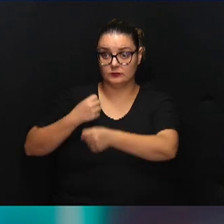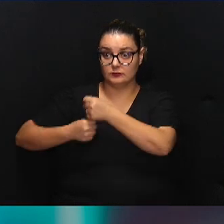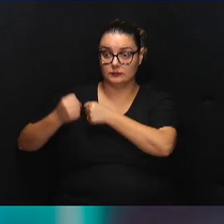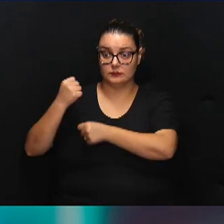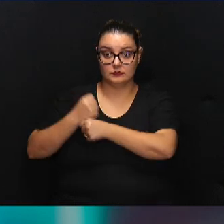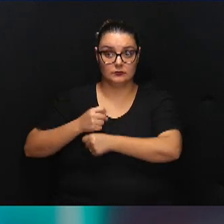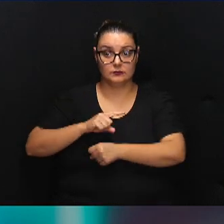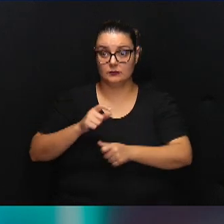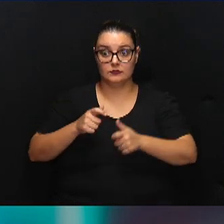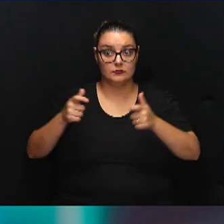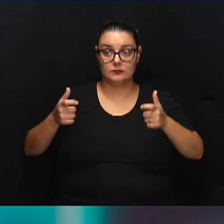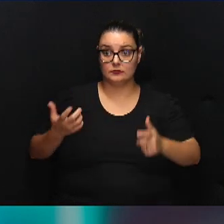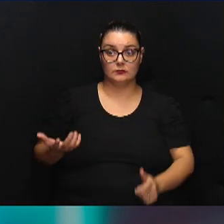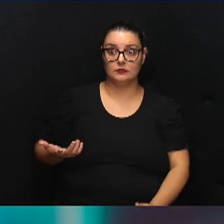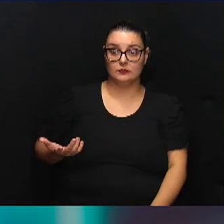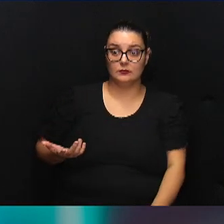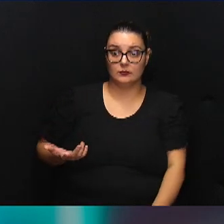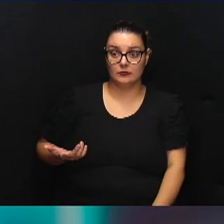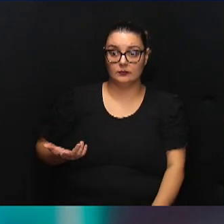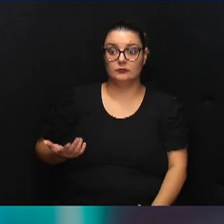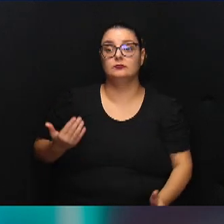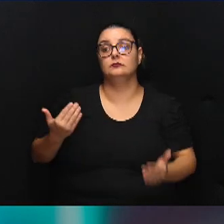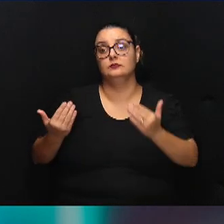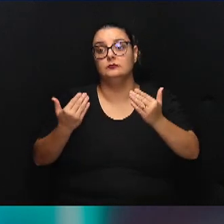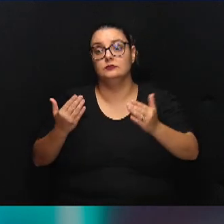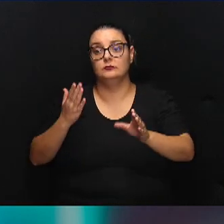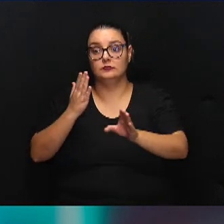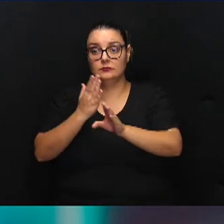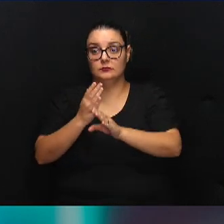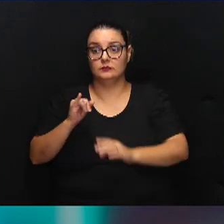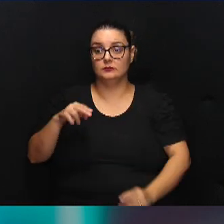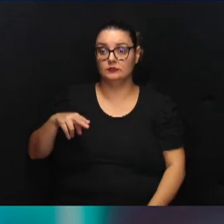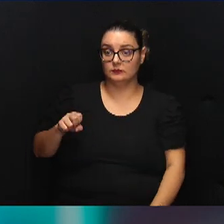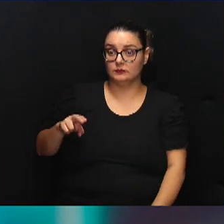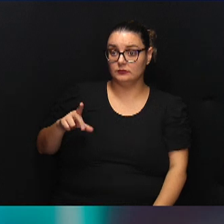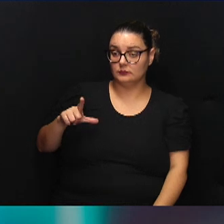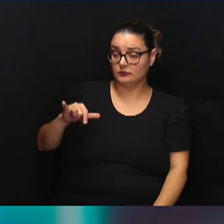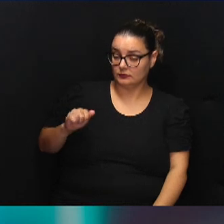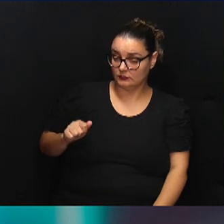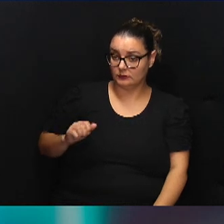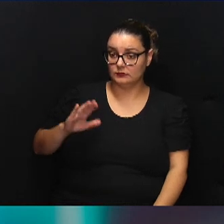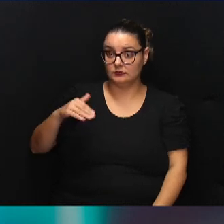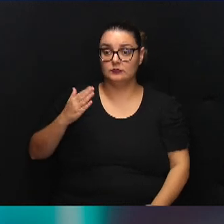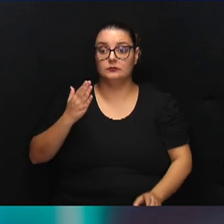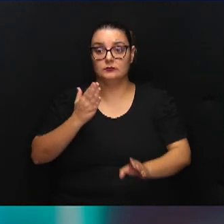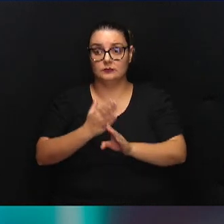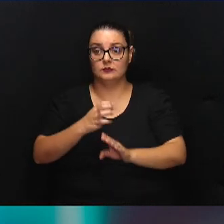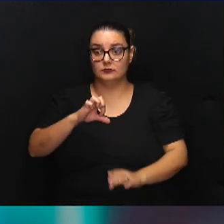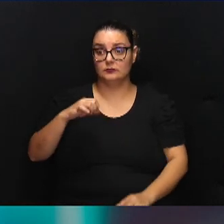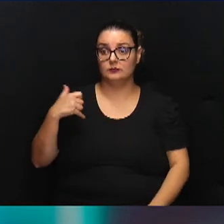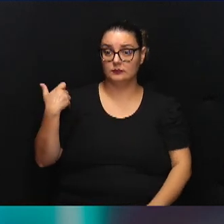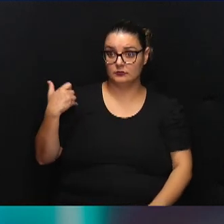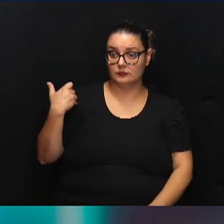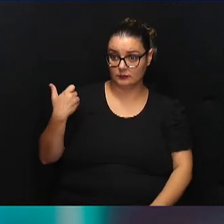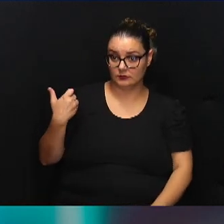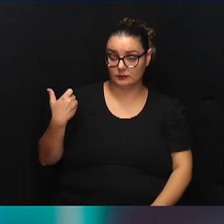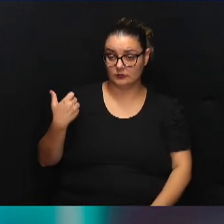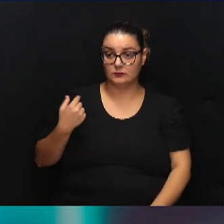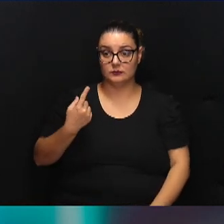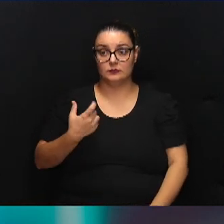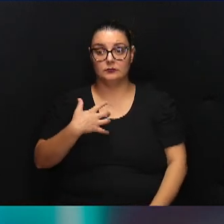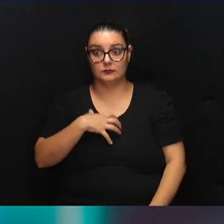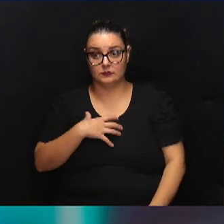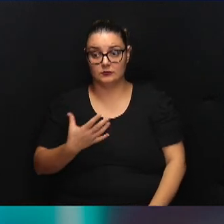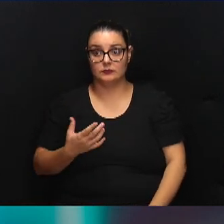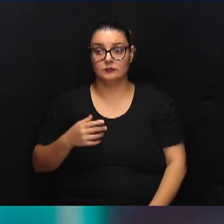faz tanto tempo assim, comparado à descoberta da insulina. Mas quando eu descobri, aos 9 anos de idade, a única forma de